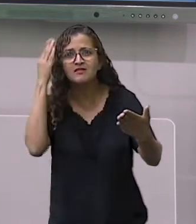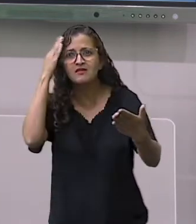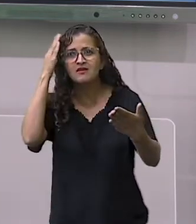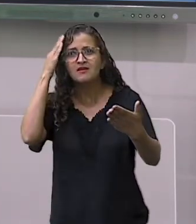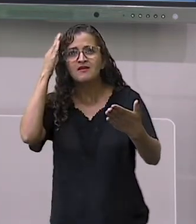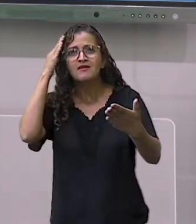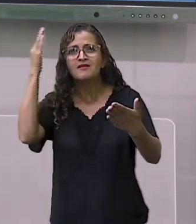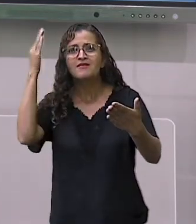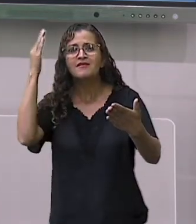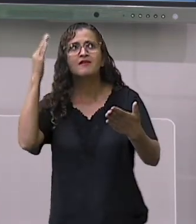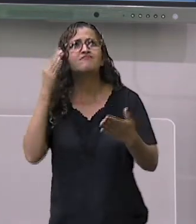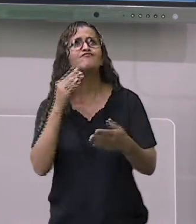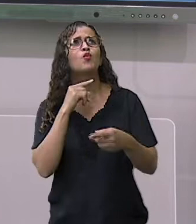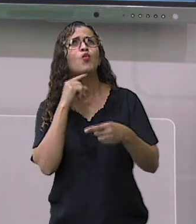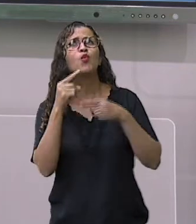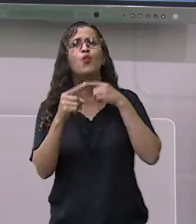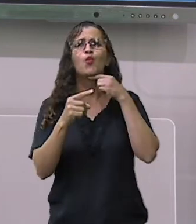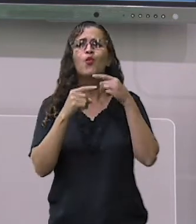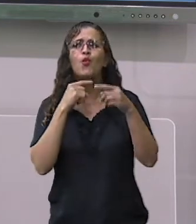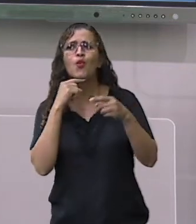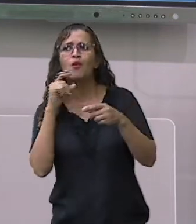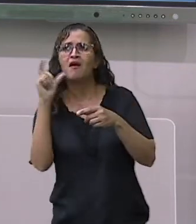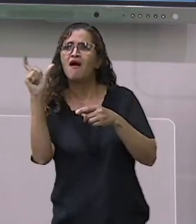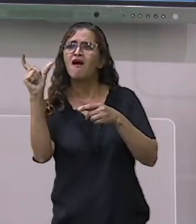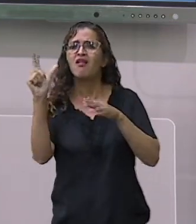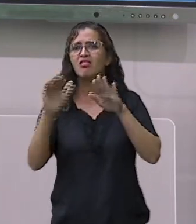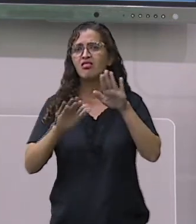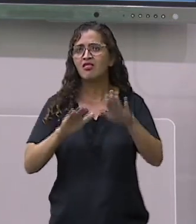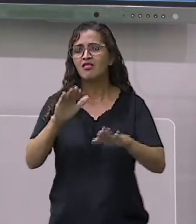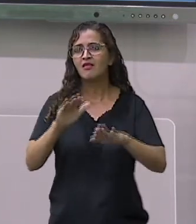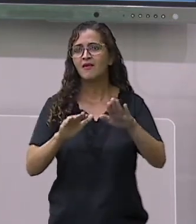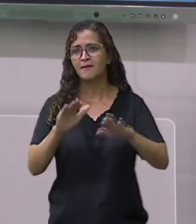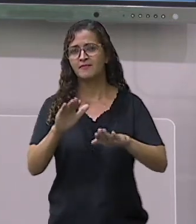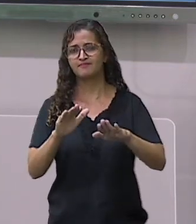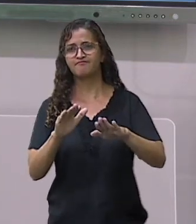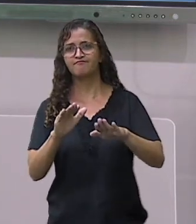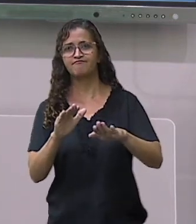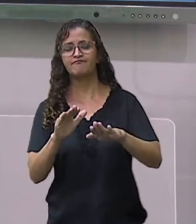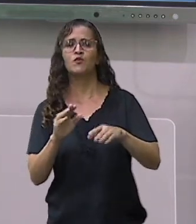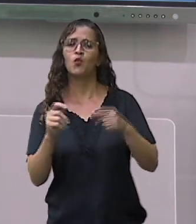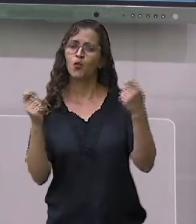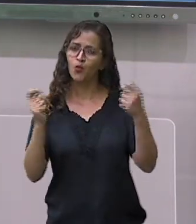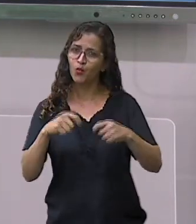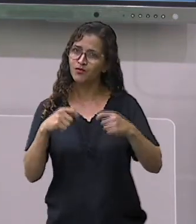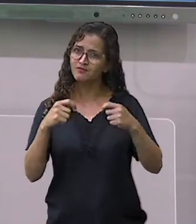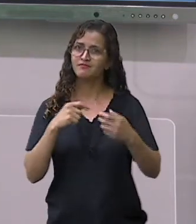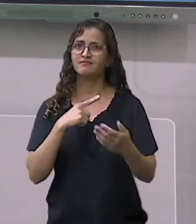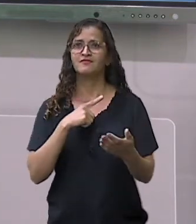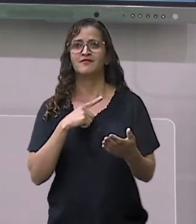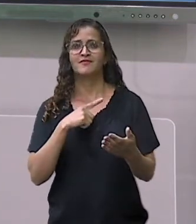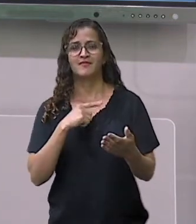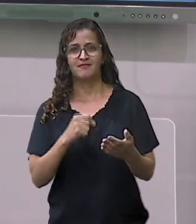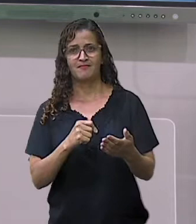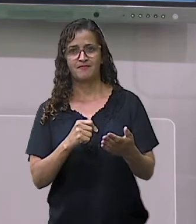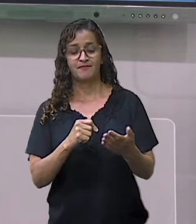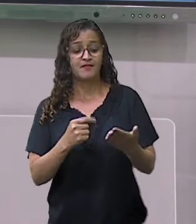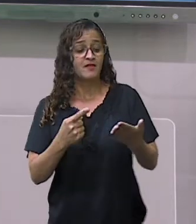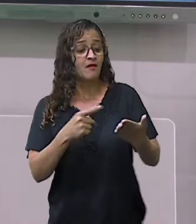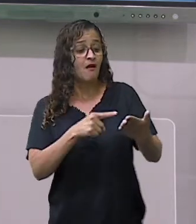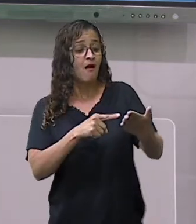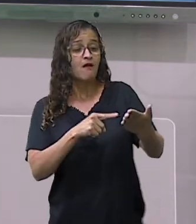eu estou em dúvida. Então, o dicionário, ele faz parte do seu processo